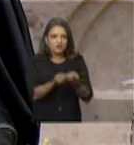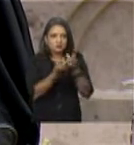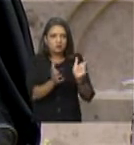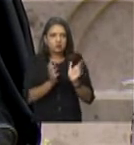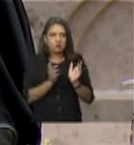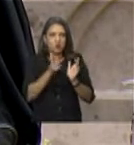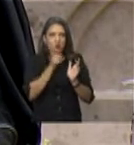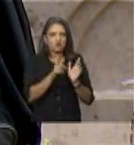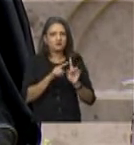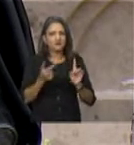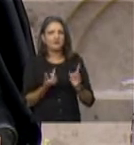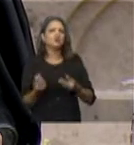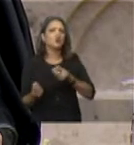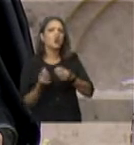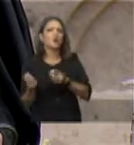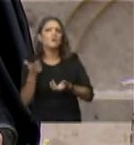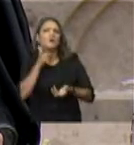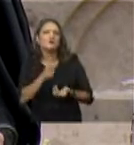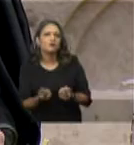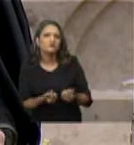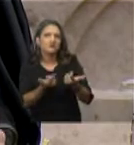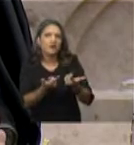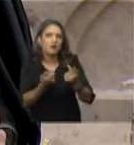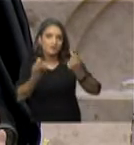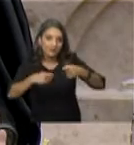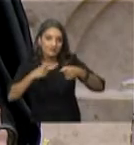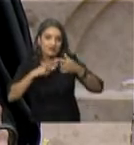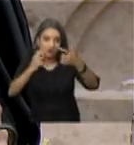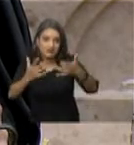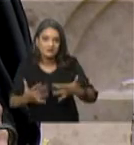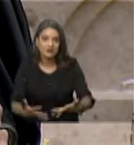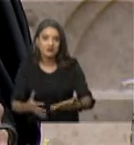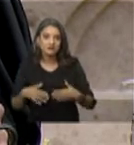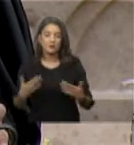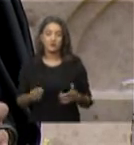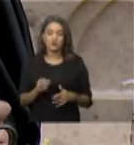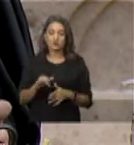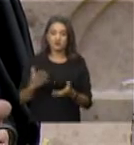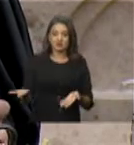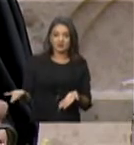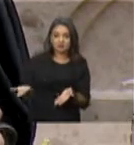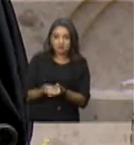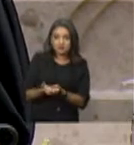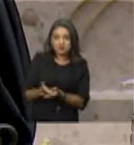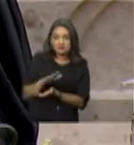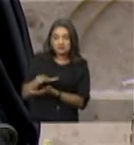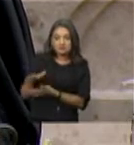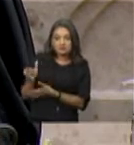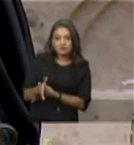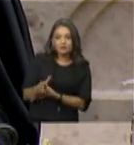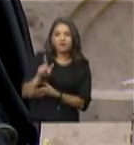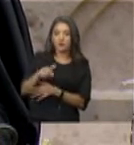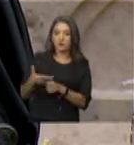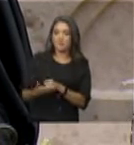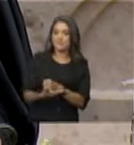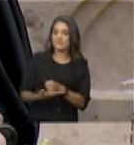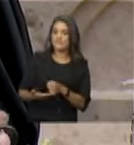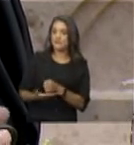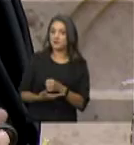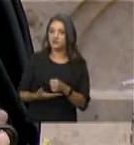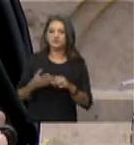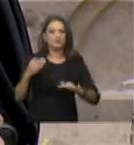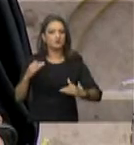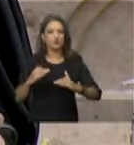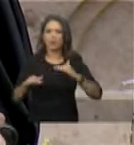fundamento posto na no julgado nos recindens é Um fundamento que não